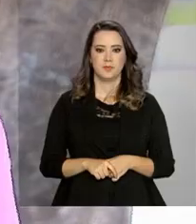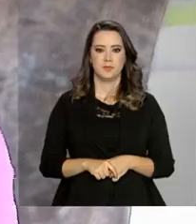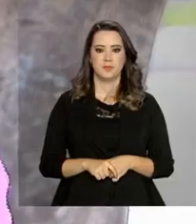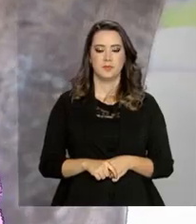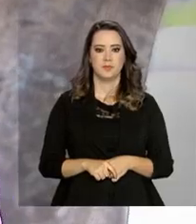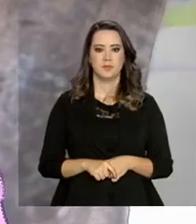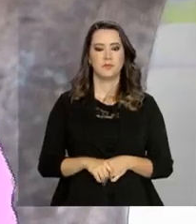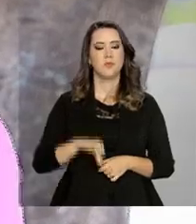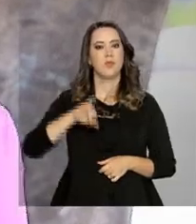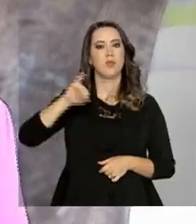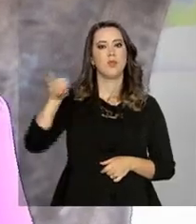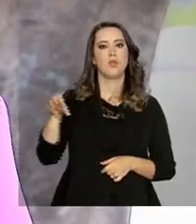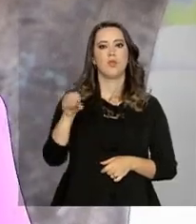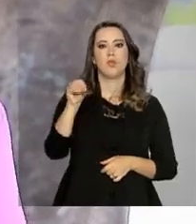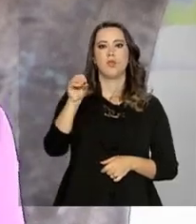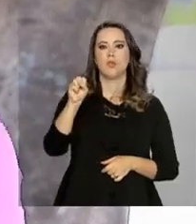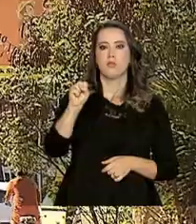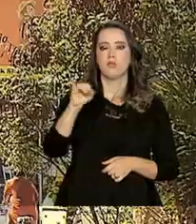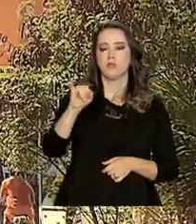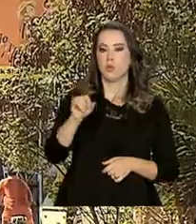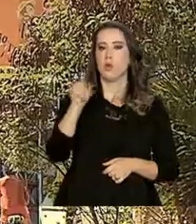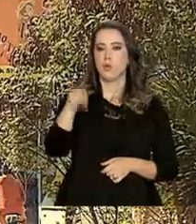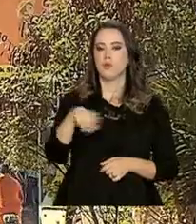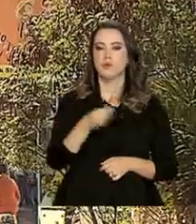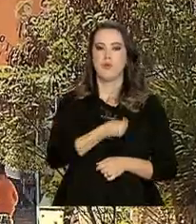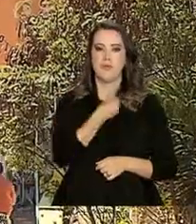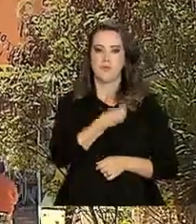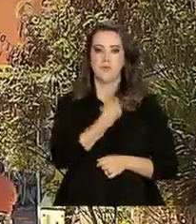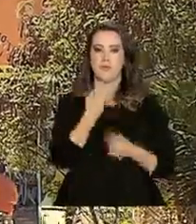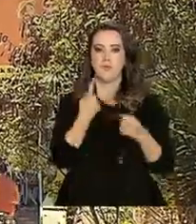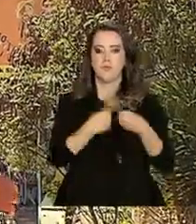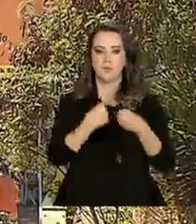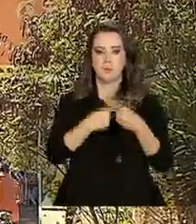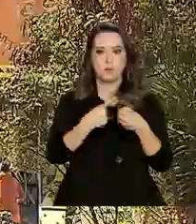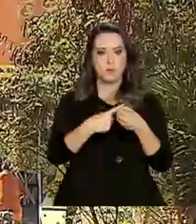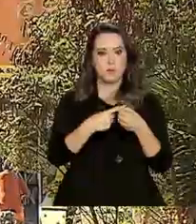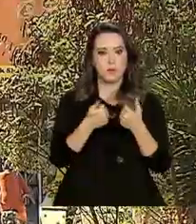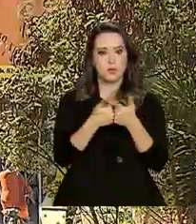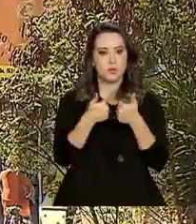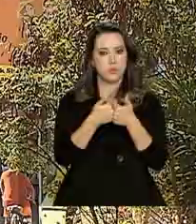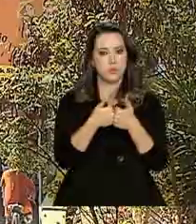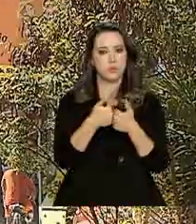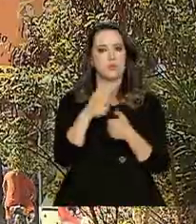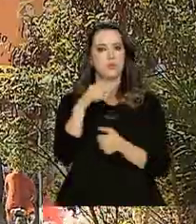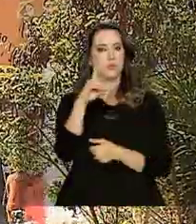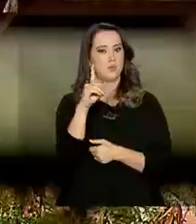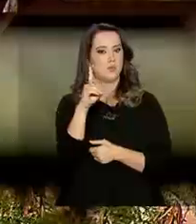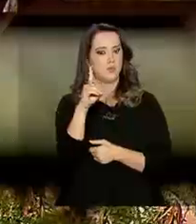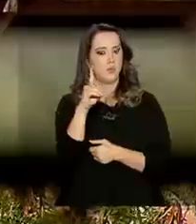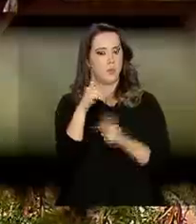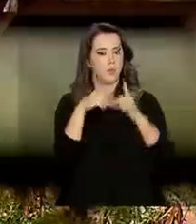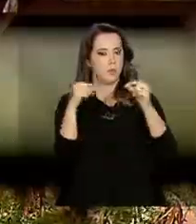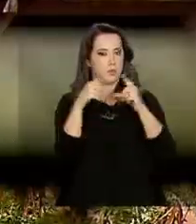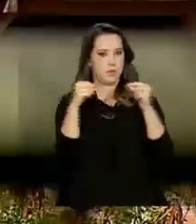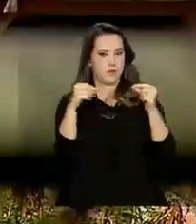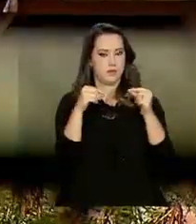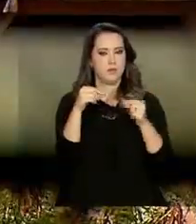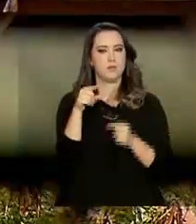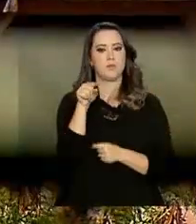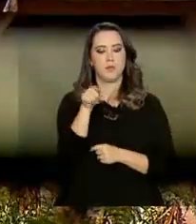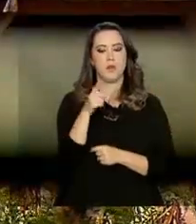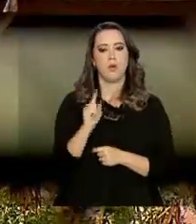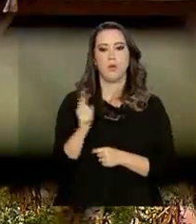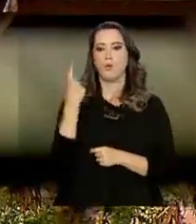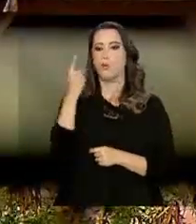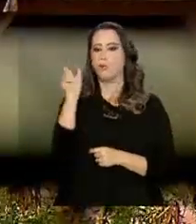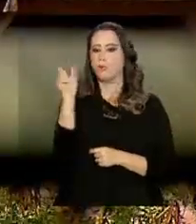josi é moradora da estrutural que fica a cerca de 15 quilômetros do centro de brasília na região ela é